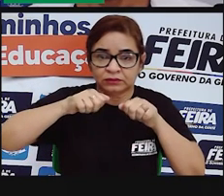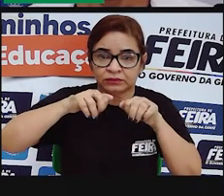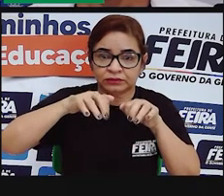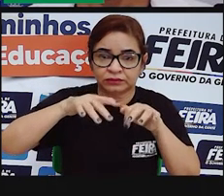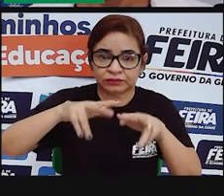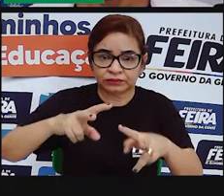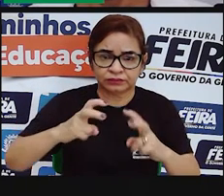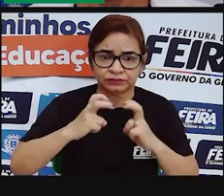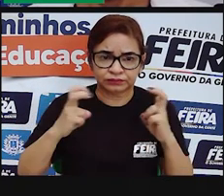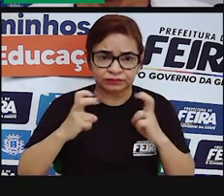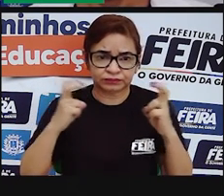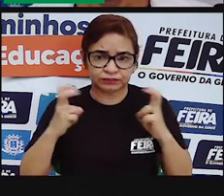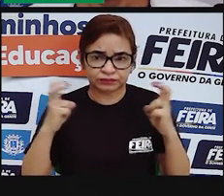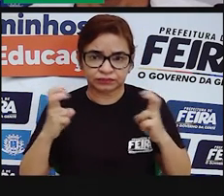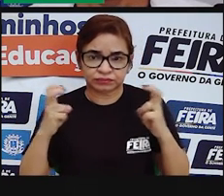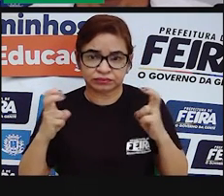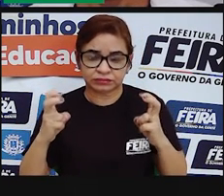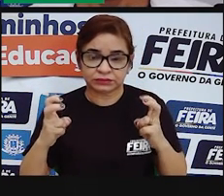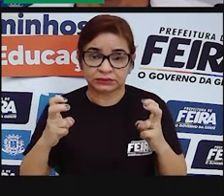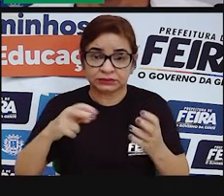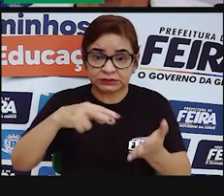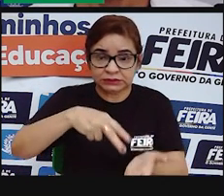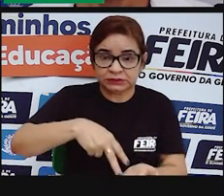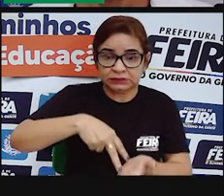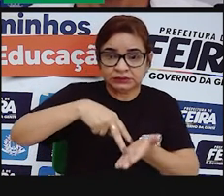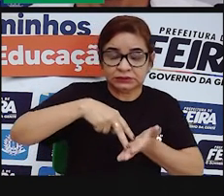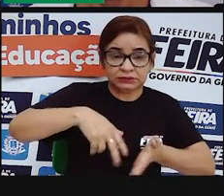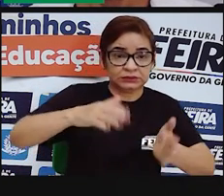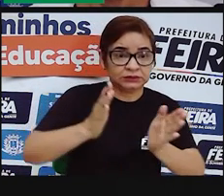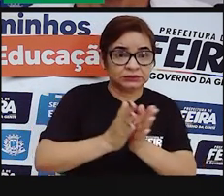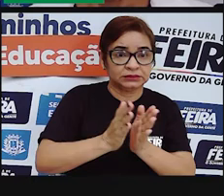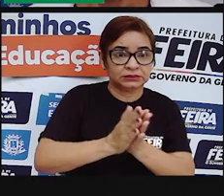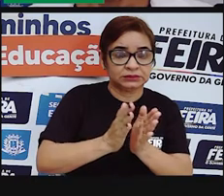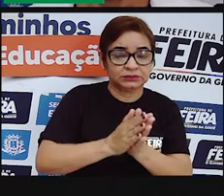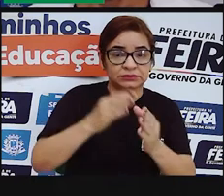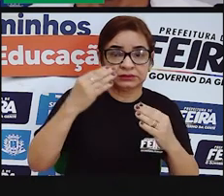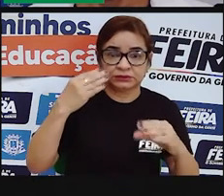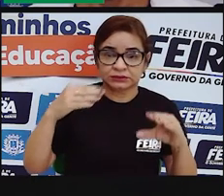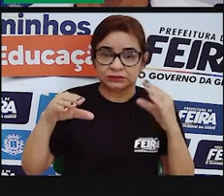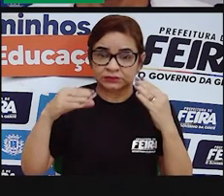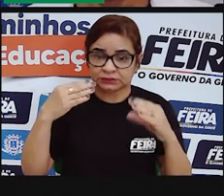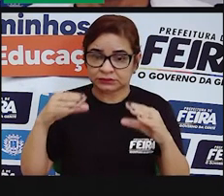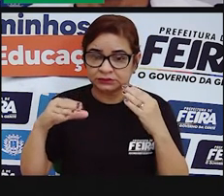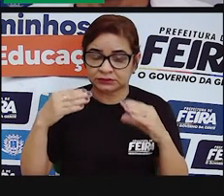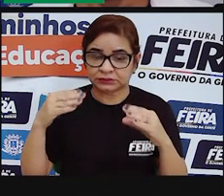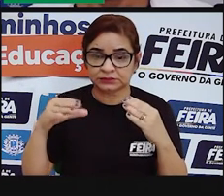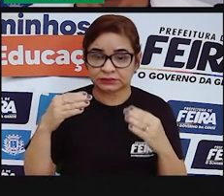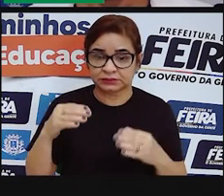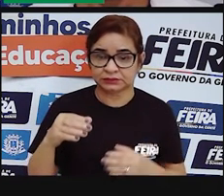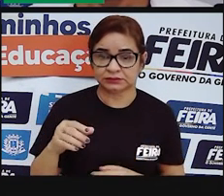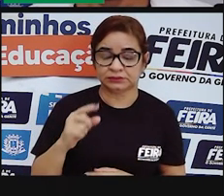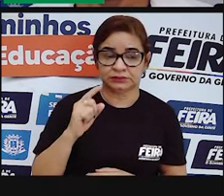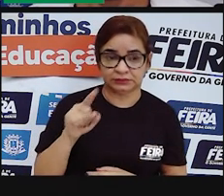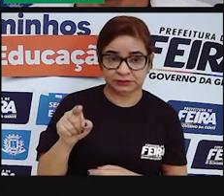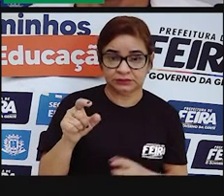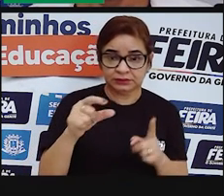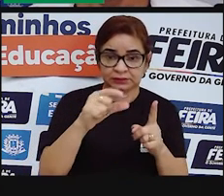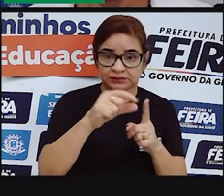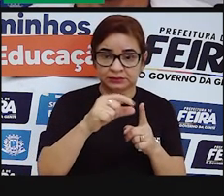delirante e de pé aplaudiam o cantor. Percebam que a palavra